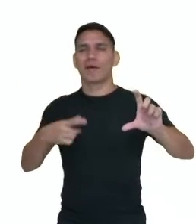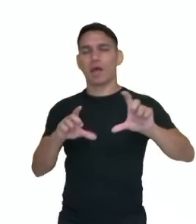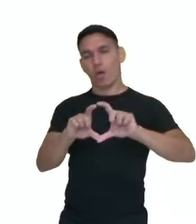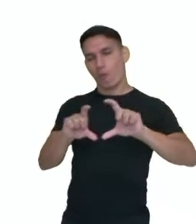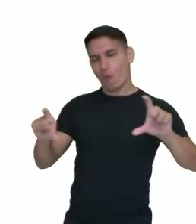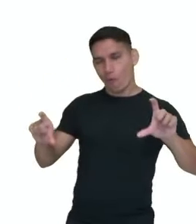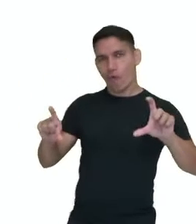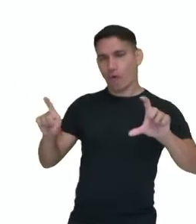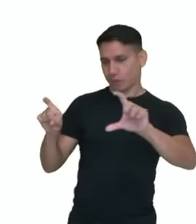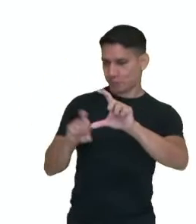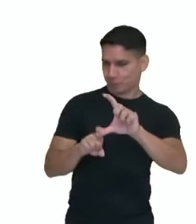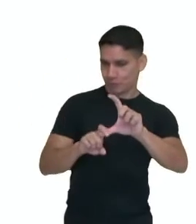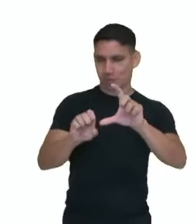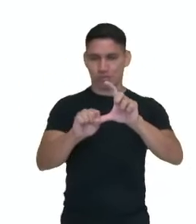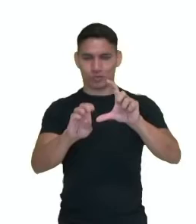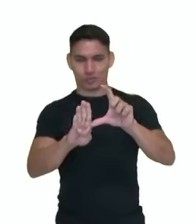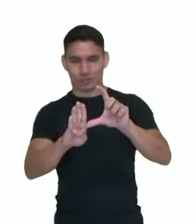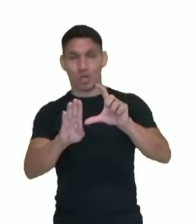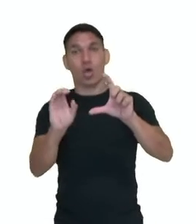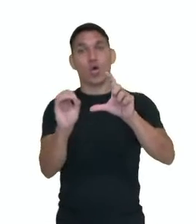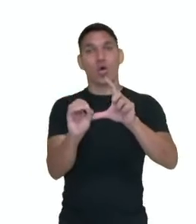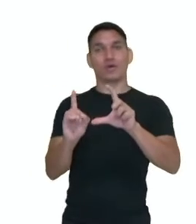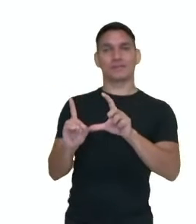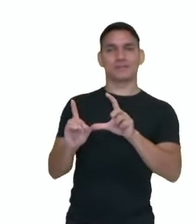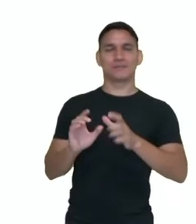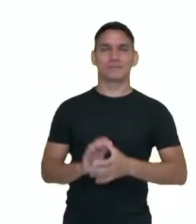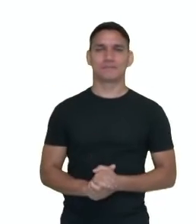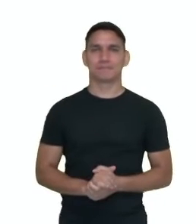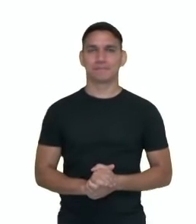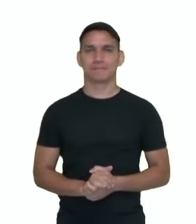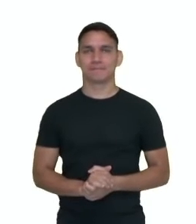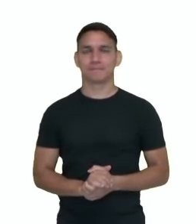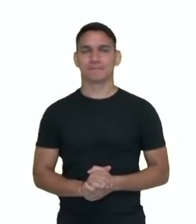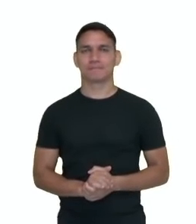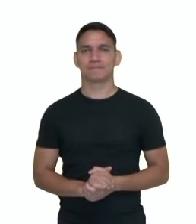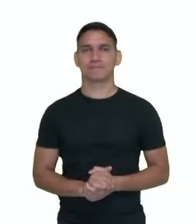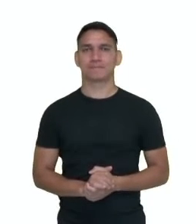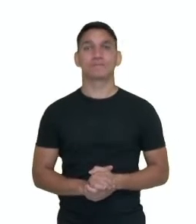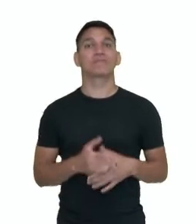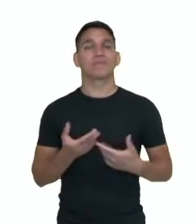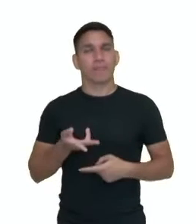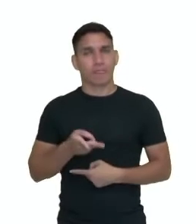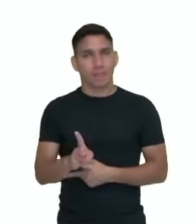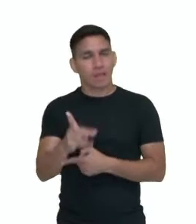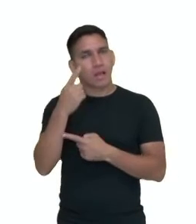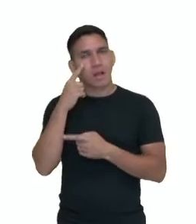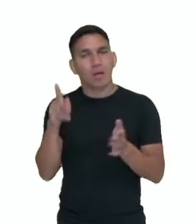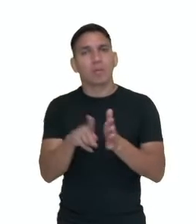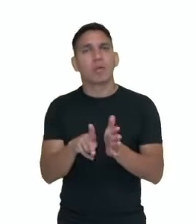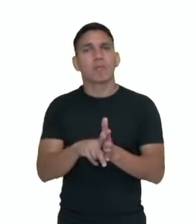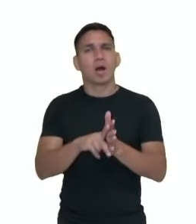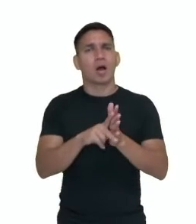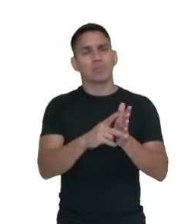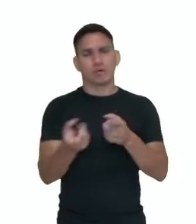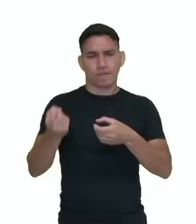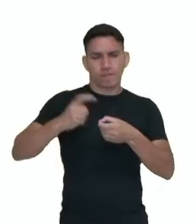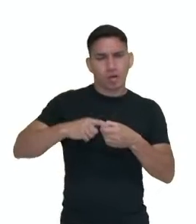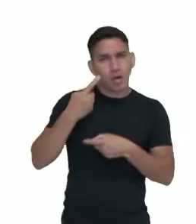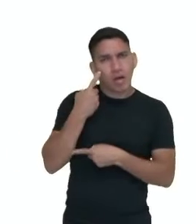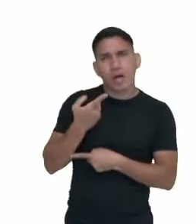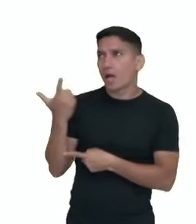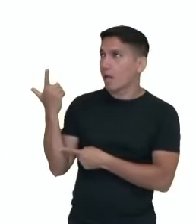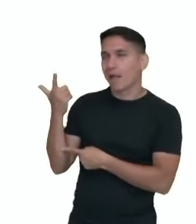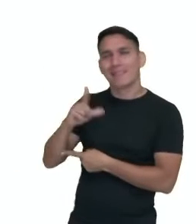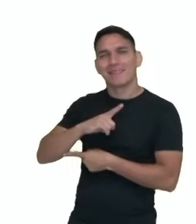oração subordinada, substantiva, objetiva, direta. Ainda na nossa retomada, vamos verificar aqui uma oração que